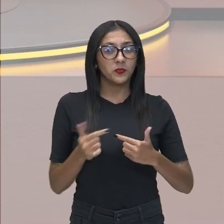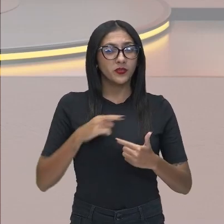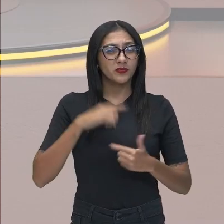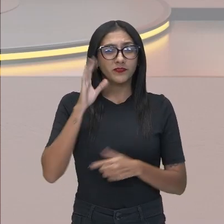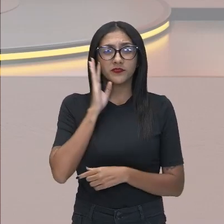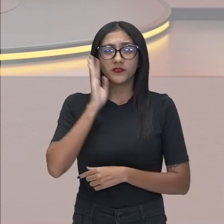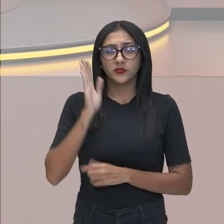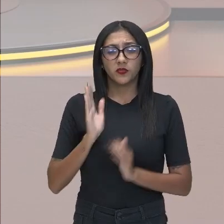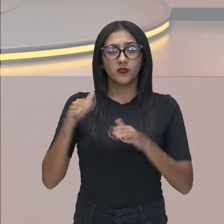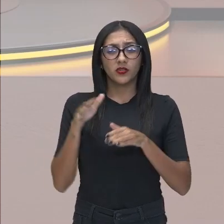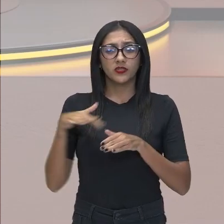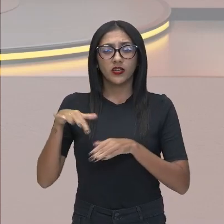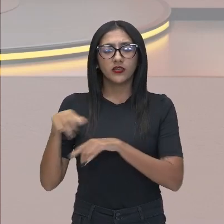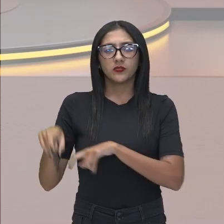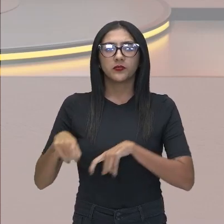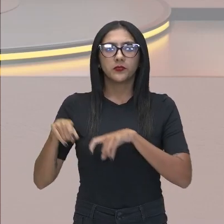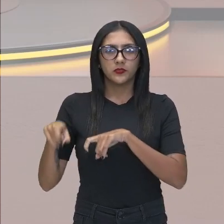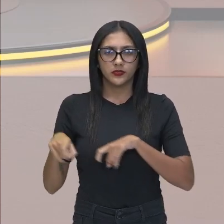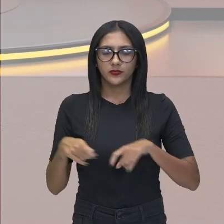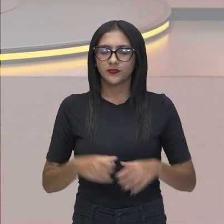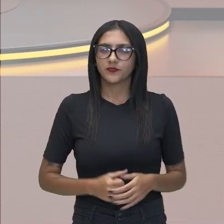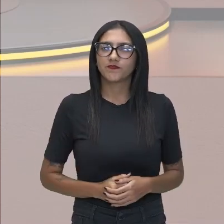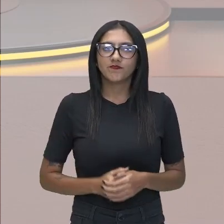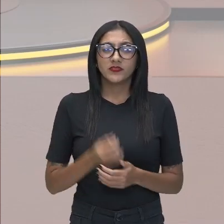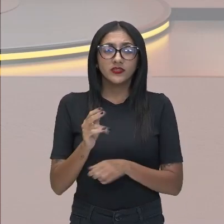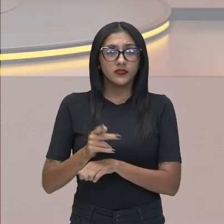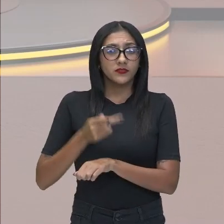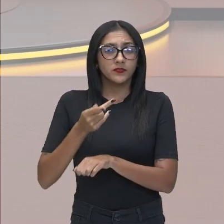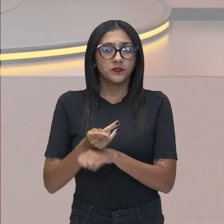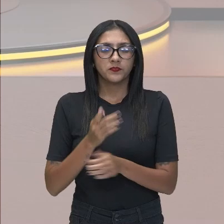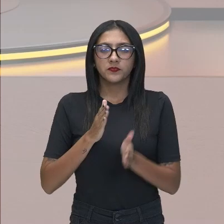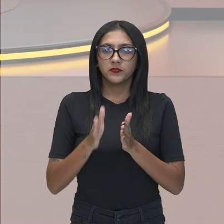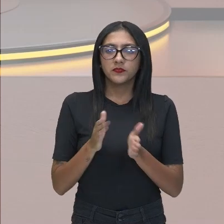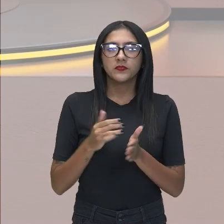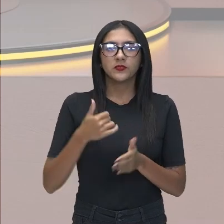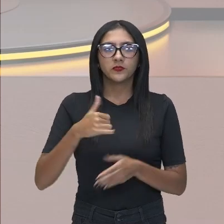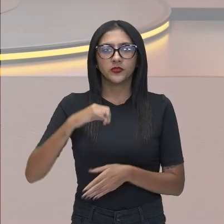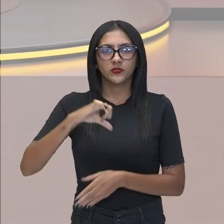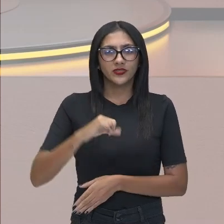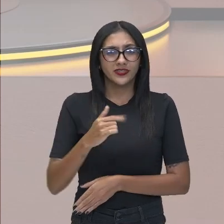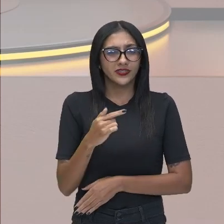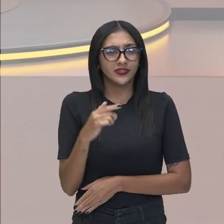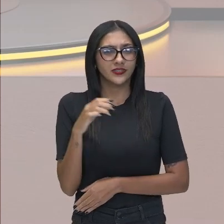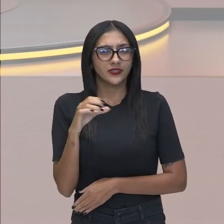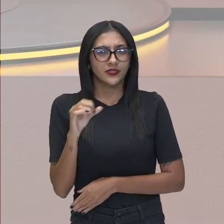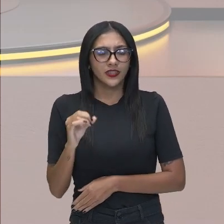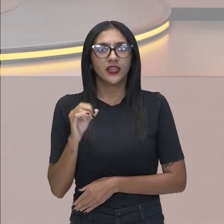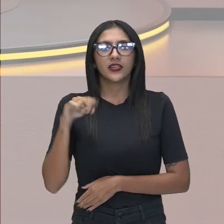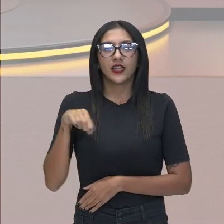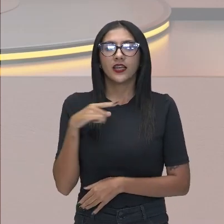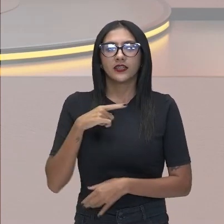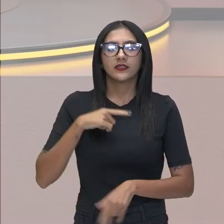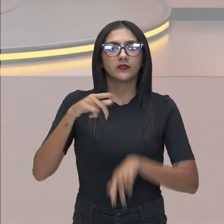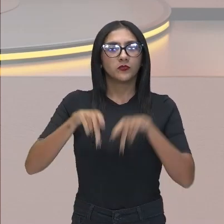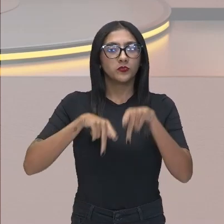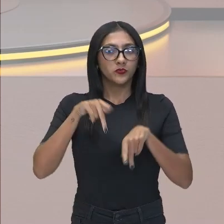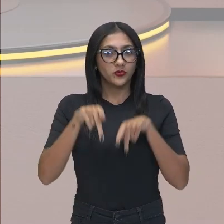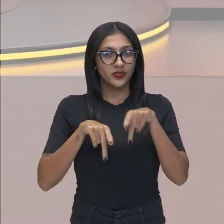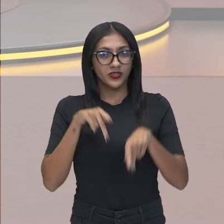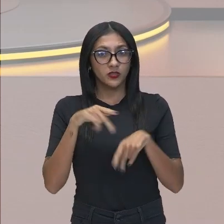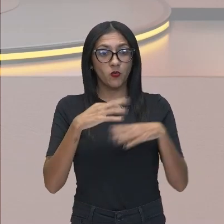no campo. A partir da década de 1970, a população urbana,